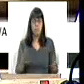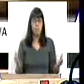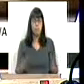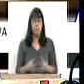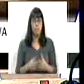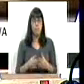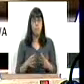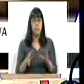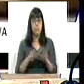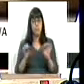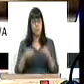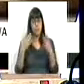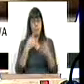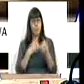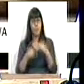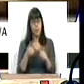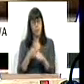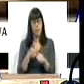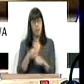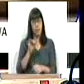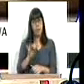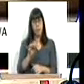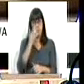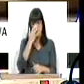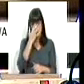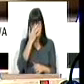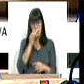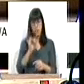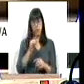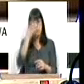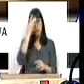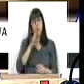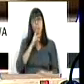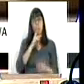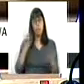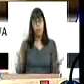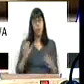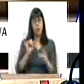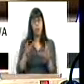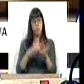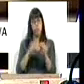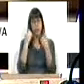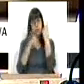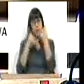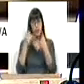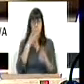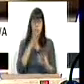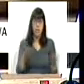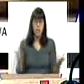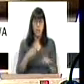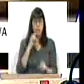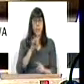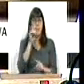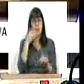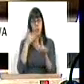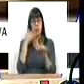naturalmente que nas reflexões iniciais que faz, acompanhar os seus comentários e as suas reflexões, e dizer-lhe que, para a